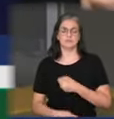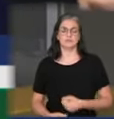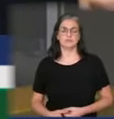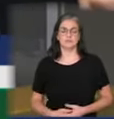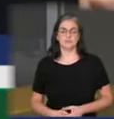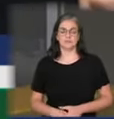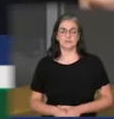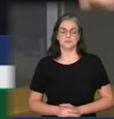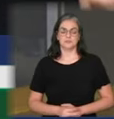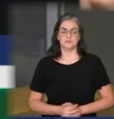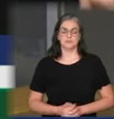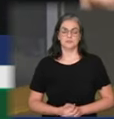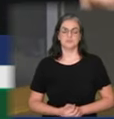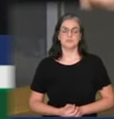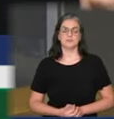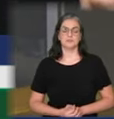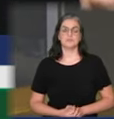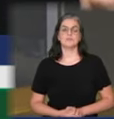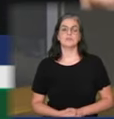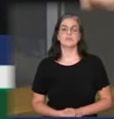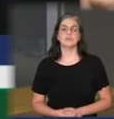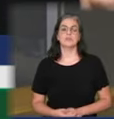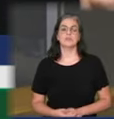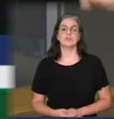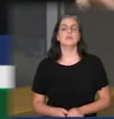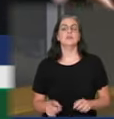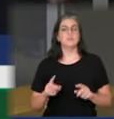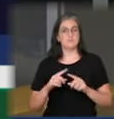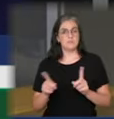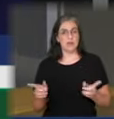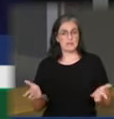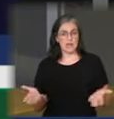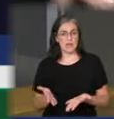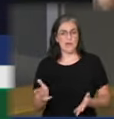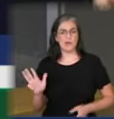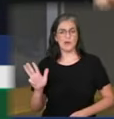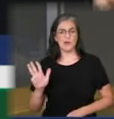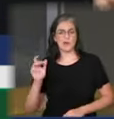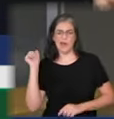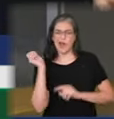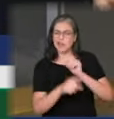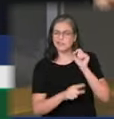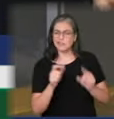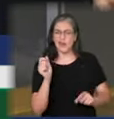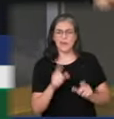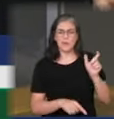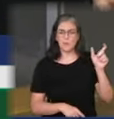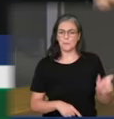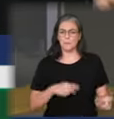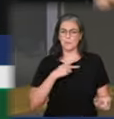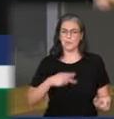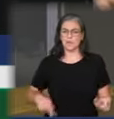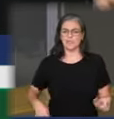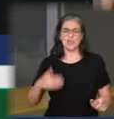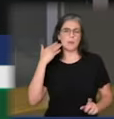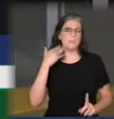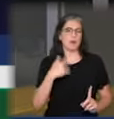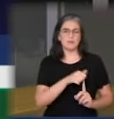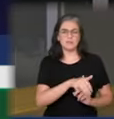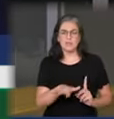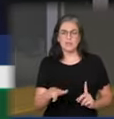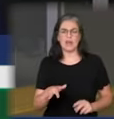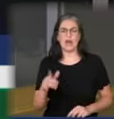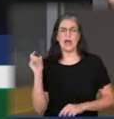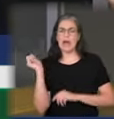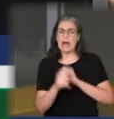fazendo, atacando o presidente do Banco Central e atacando o Banco Central, é mais